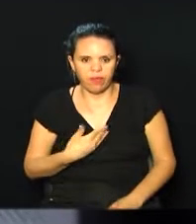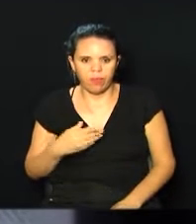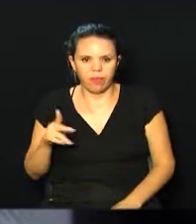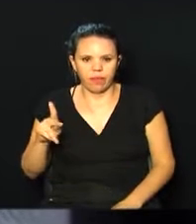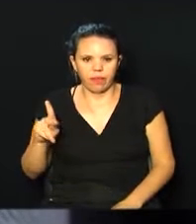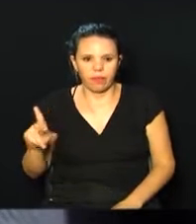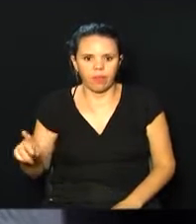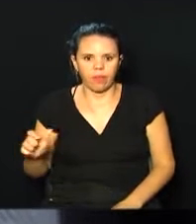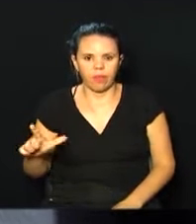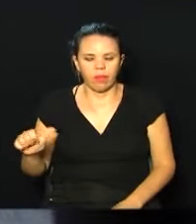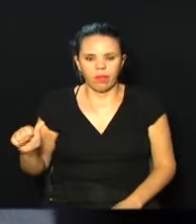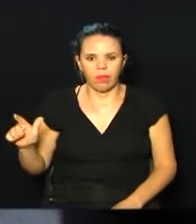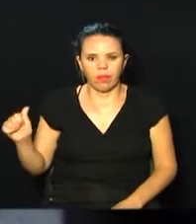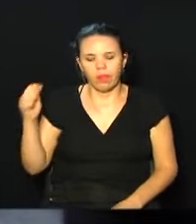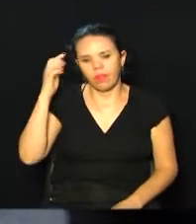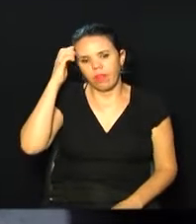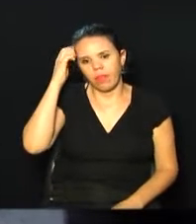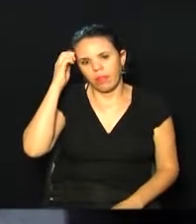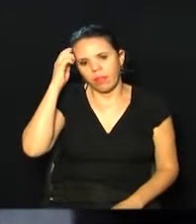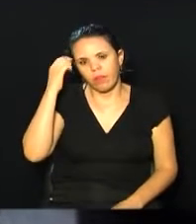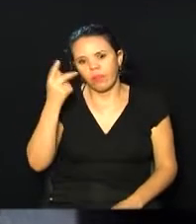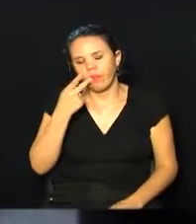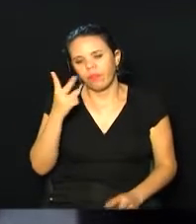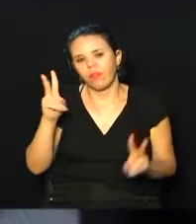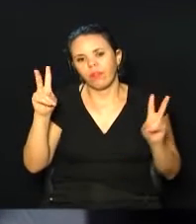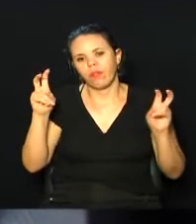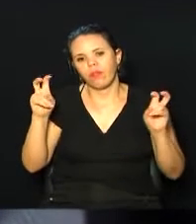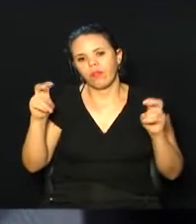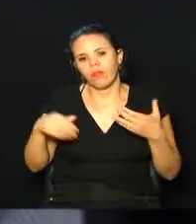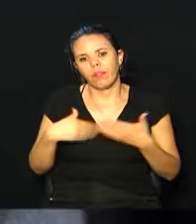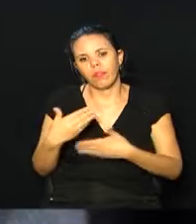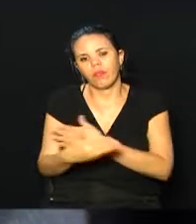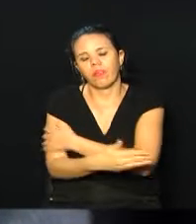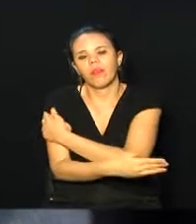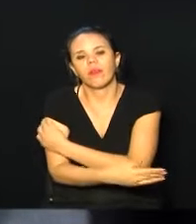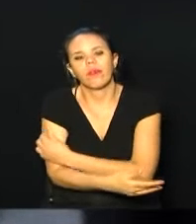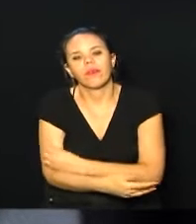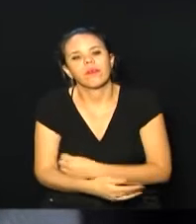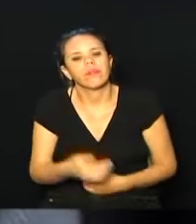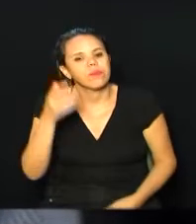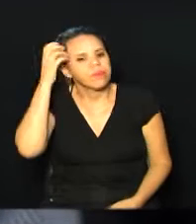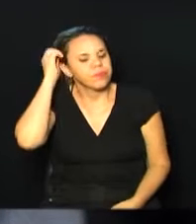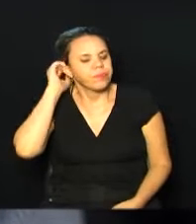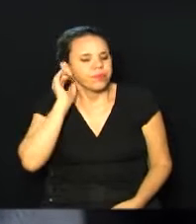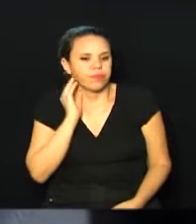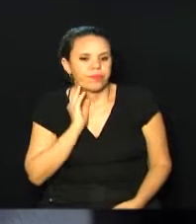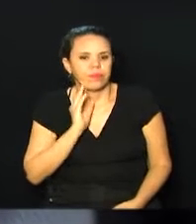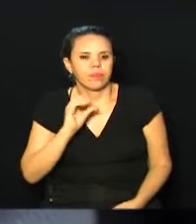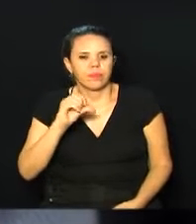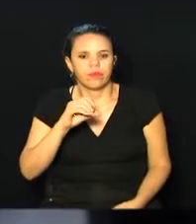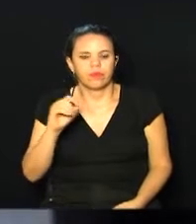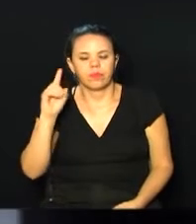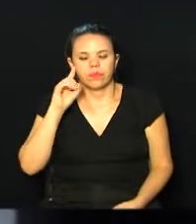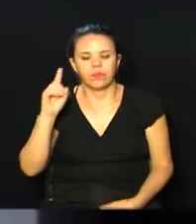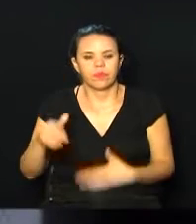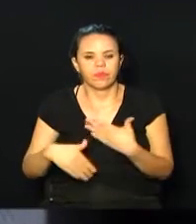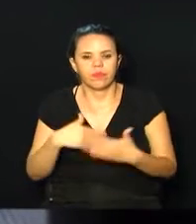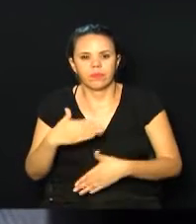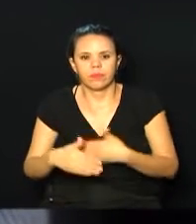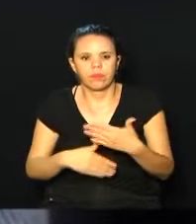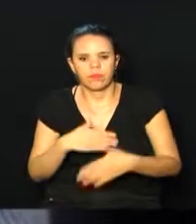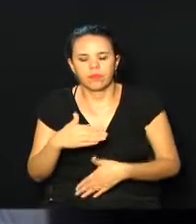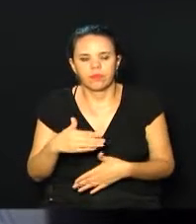Paulela. Olha, nós temos falado a respeito desse assunto nos últimos 60, 90 dias, até